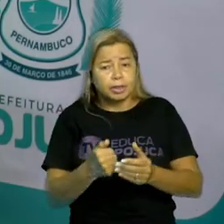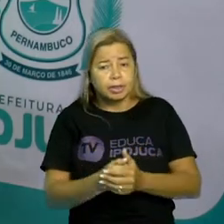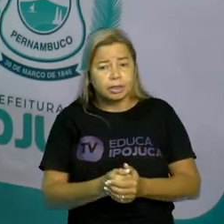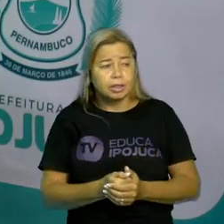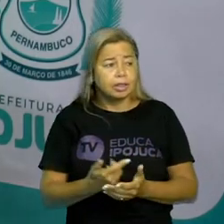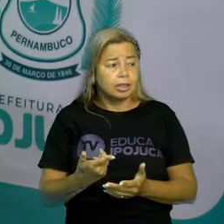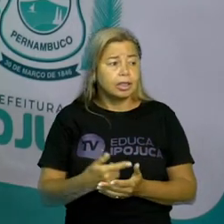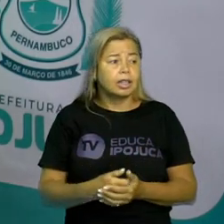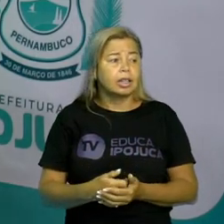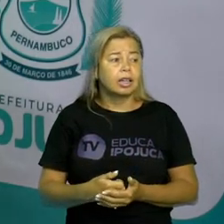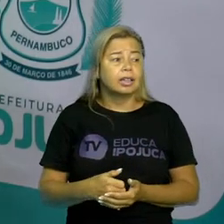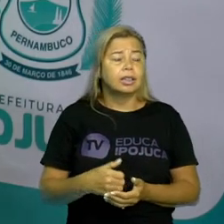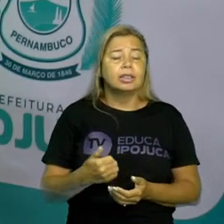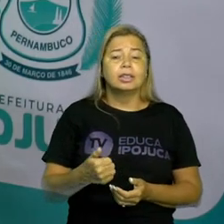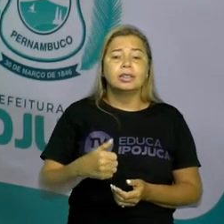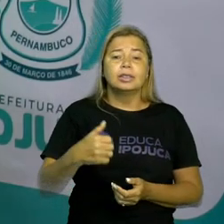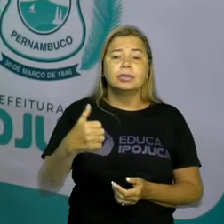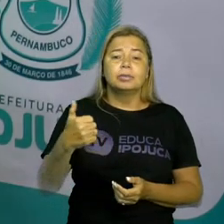estar dando um total de